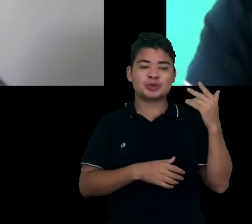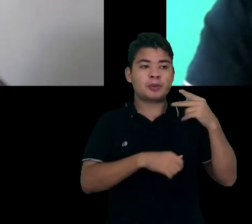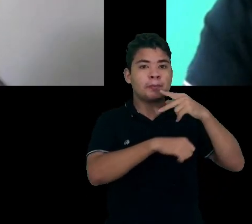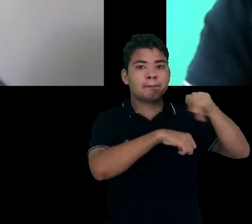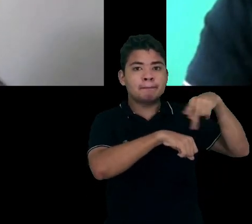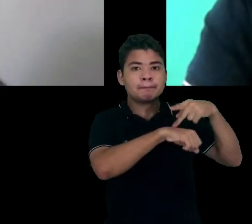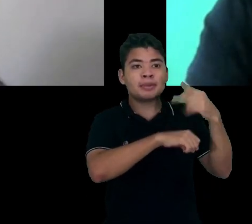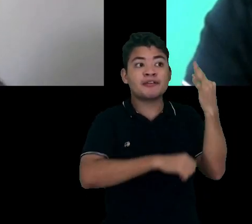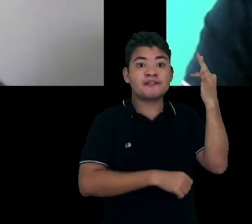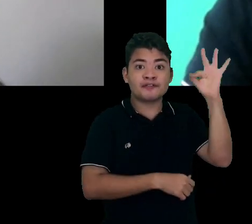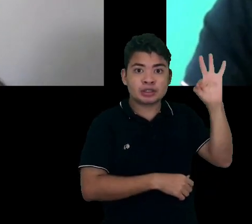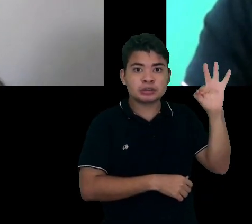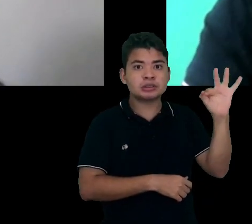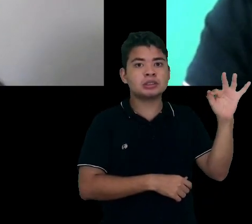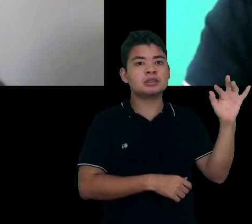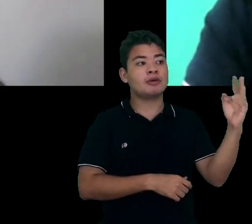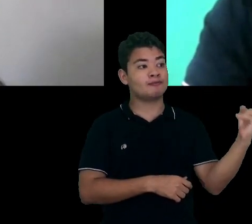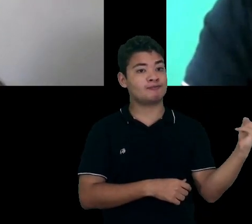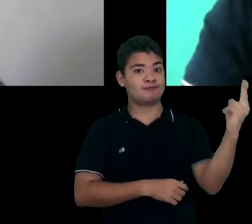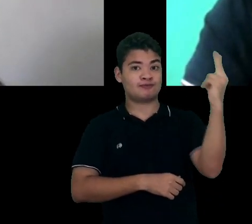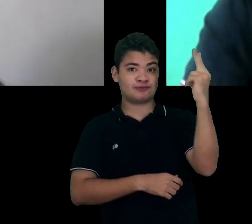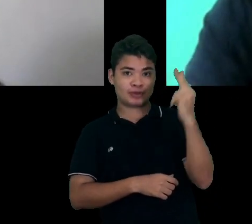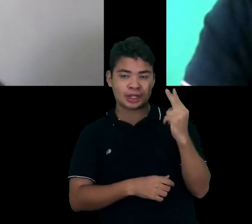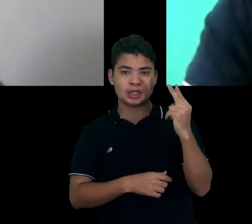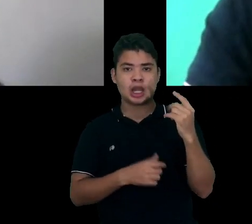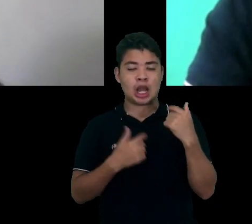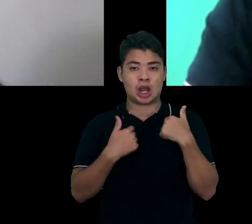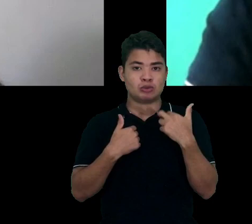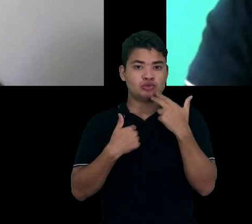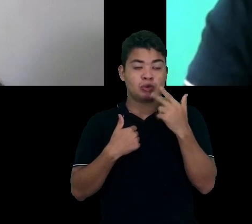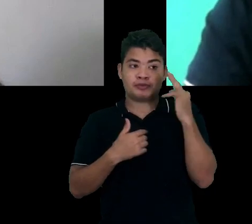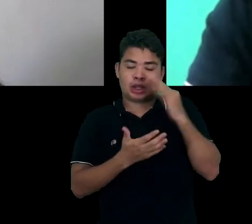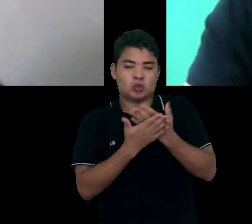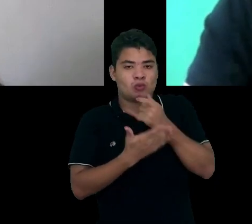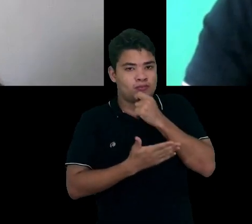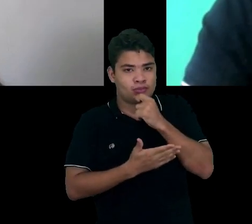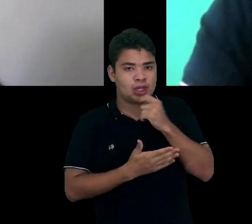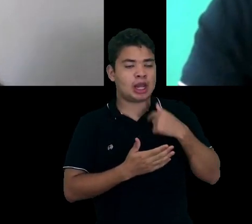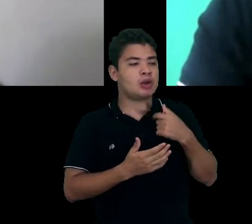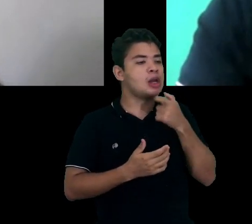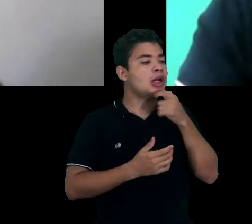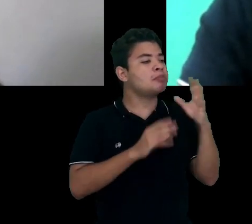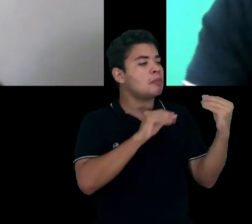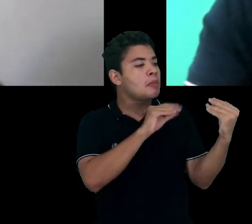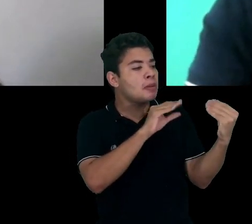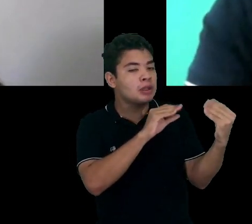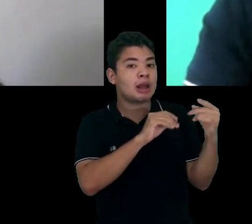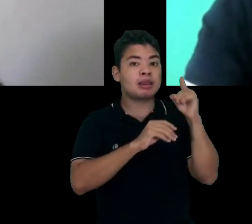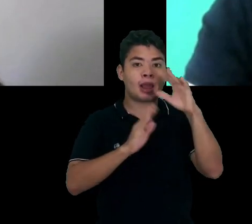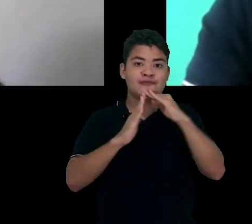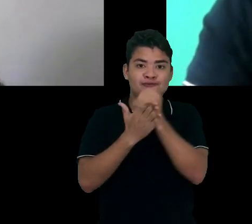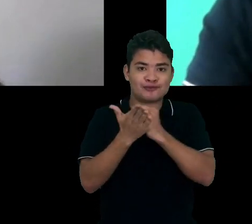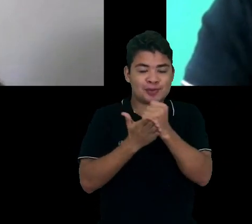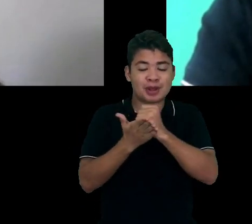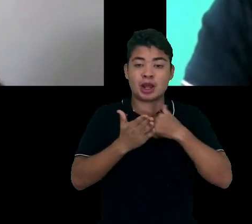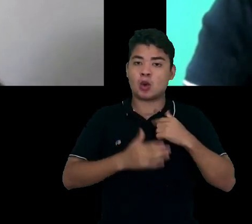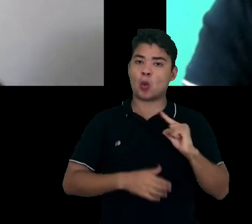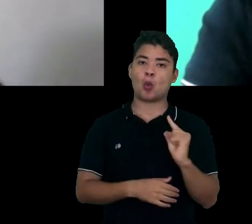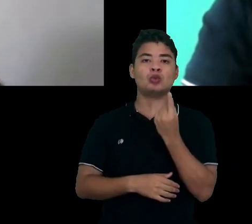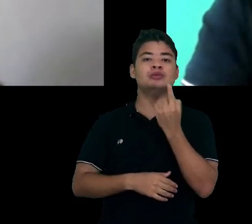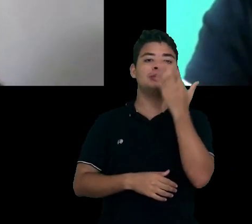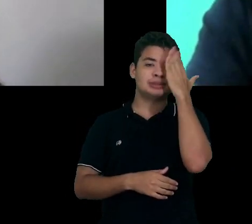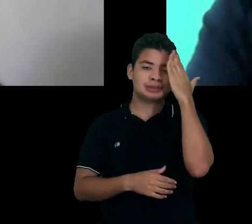franceses, né? Na época que eu atendi, eu não estava estudando francês ainda, eu atendi inglês. E na farmácia eu era o único